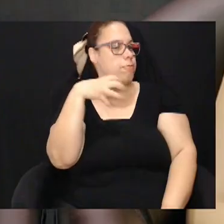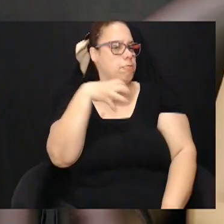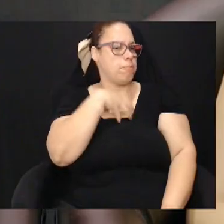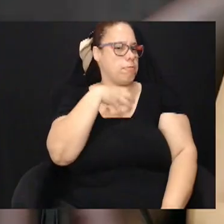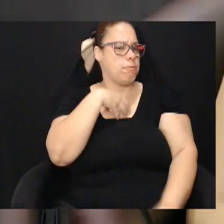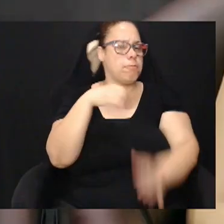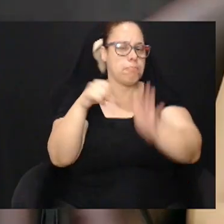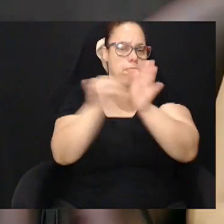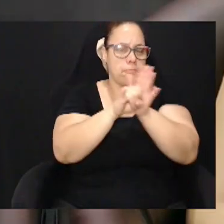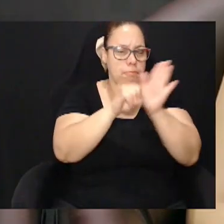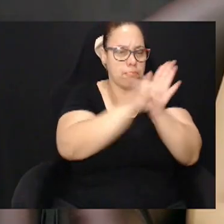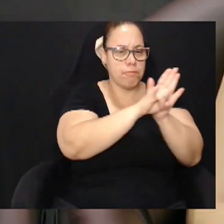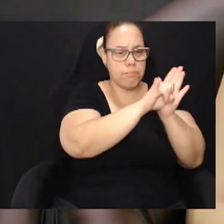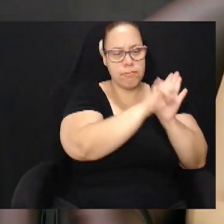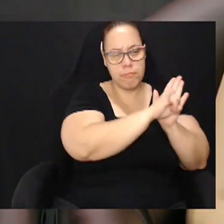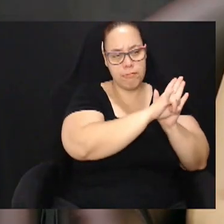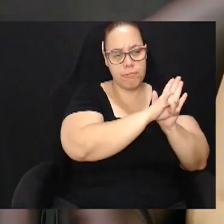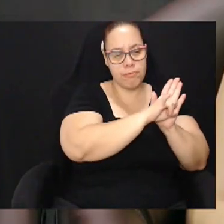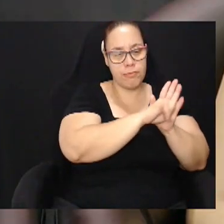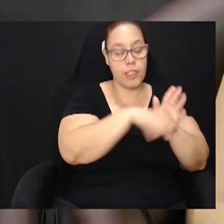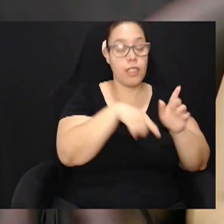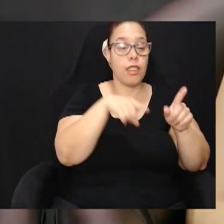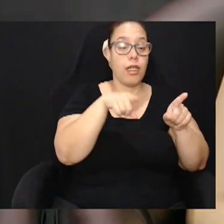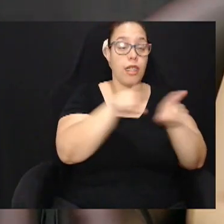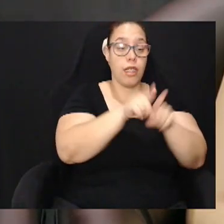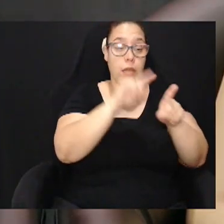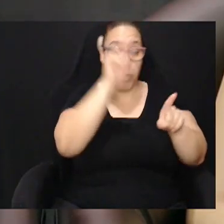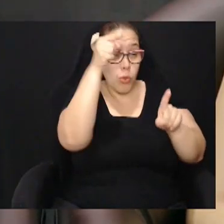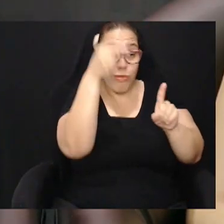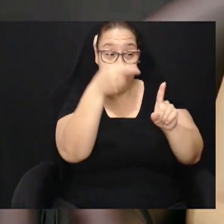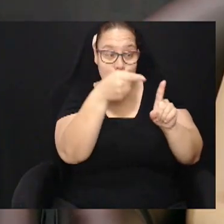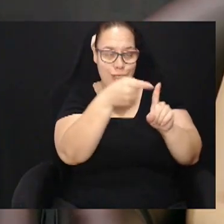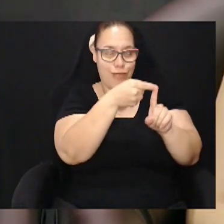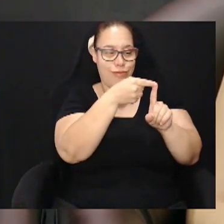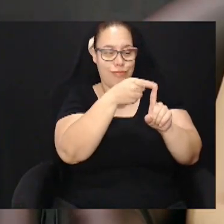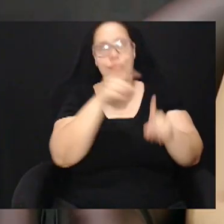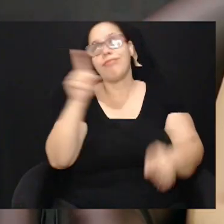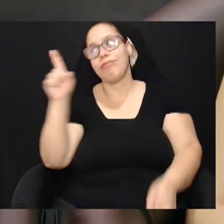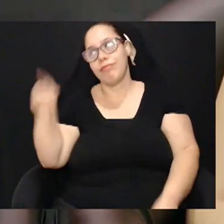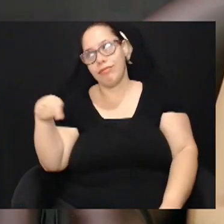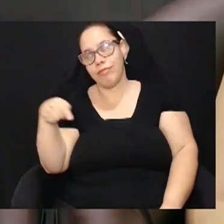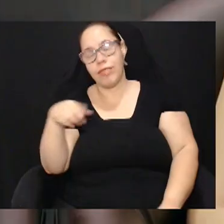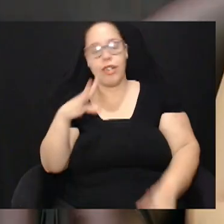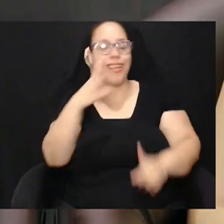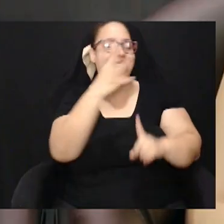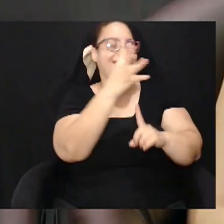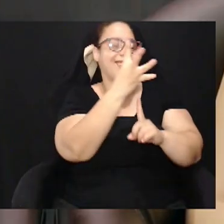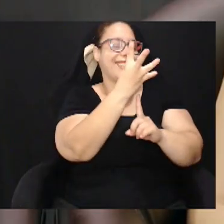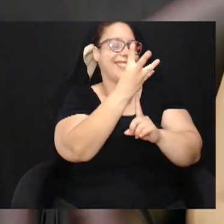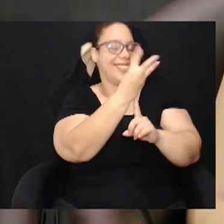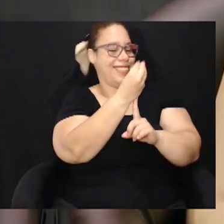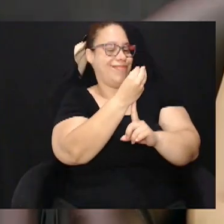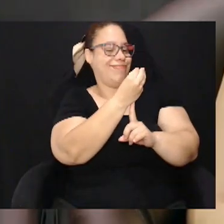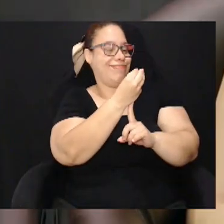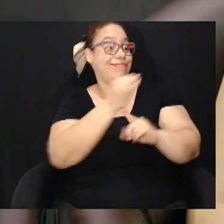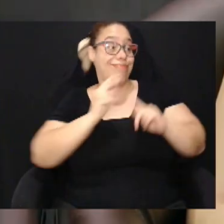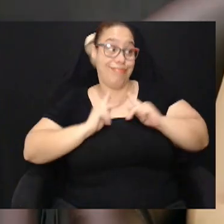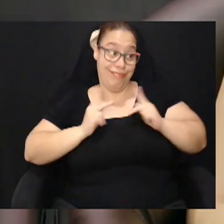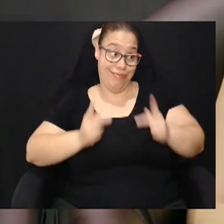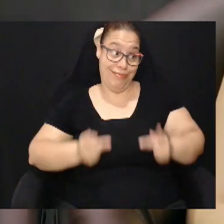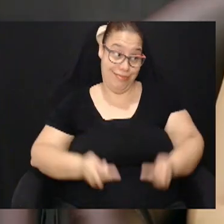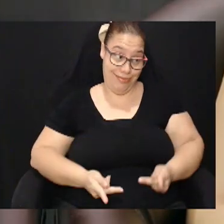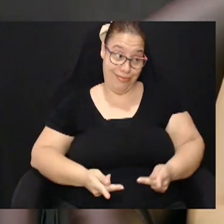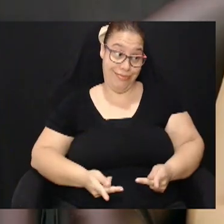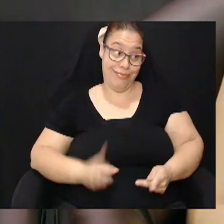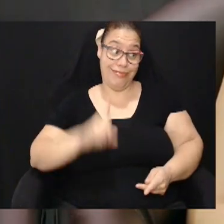identificações e projeções, né? E a arte faz isso com o ser humano, né? Essa é a beleza